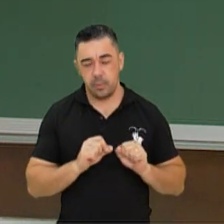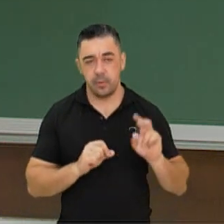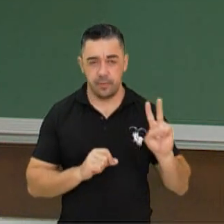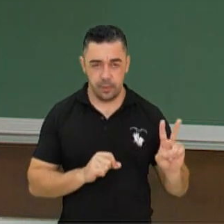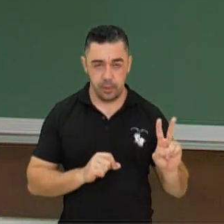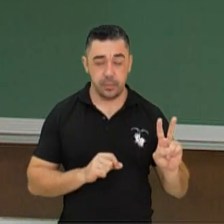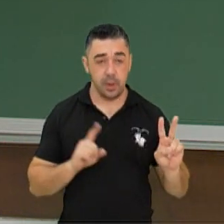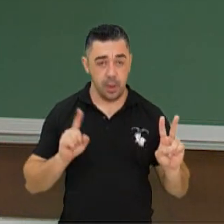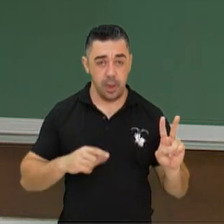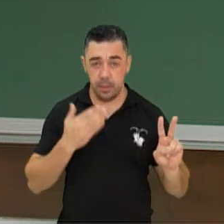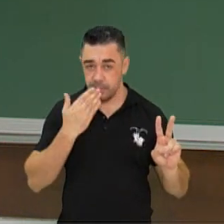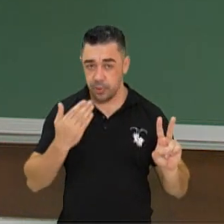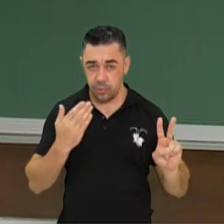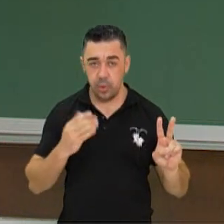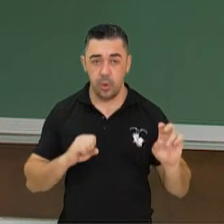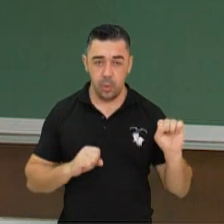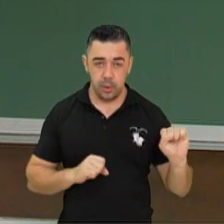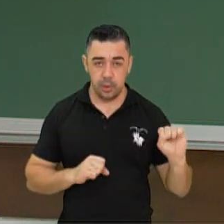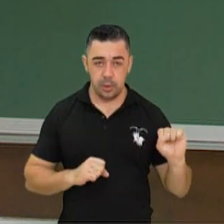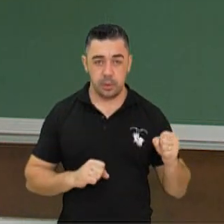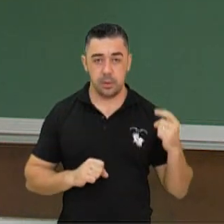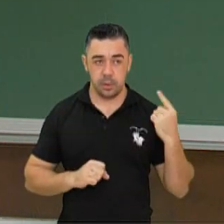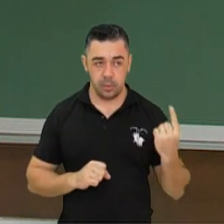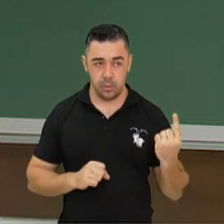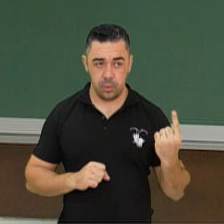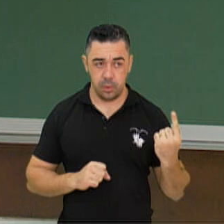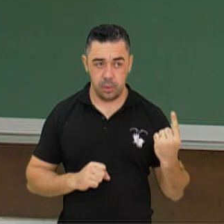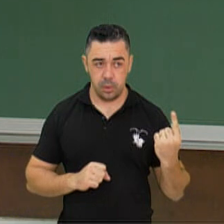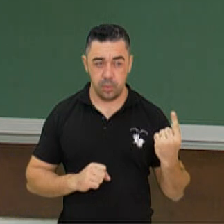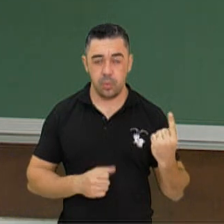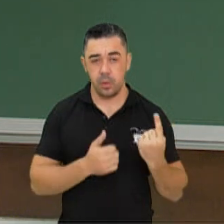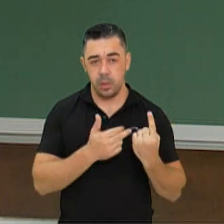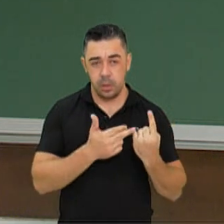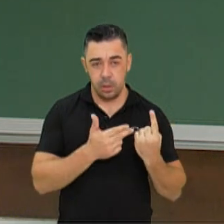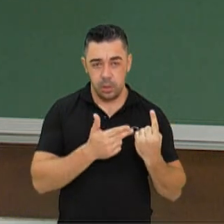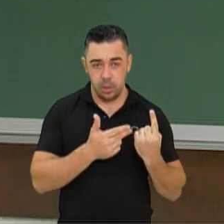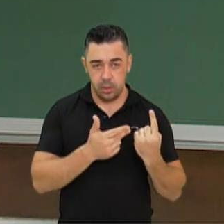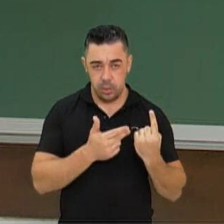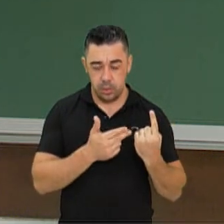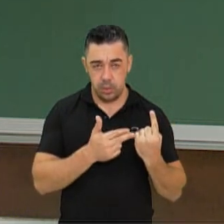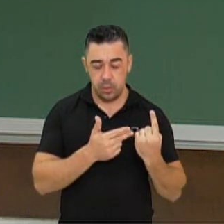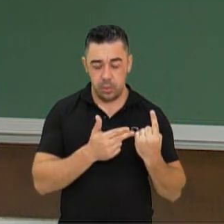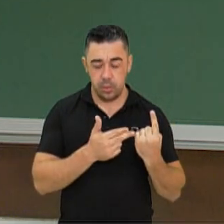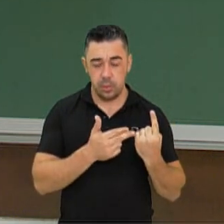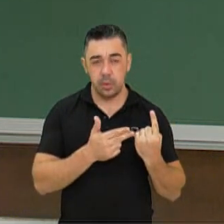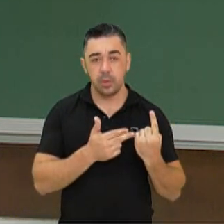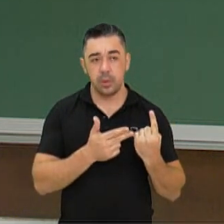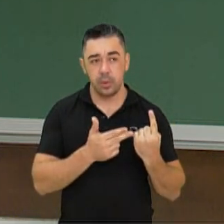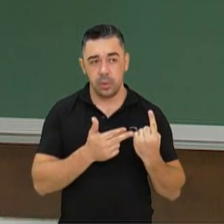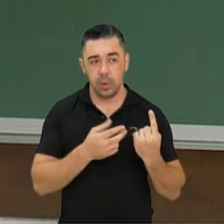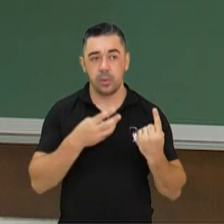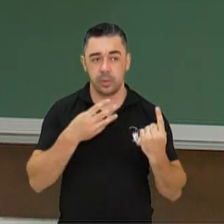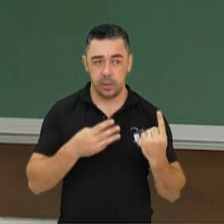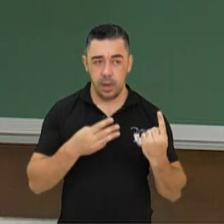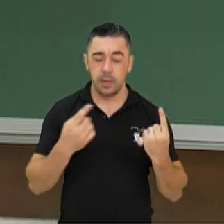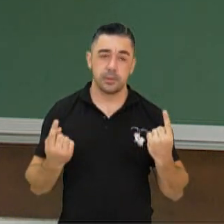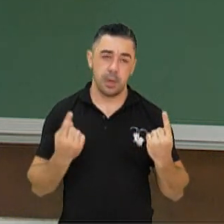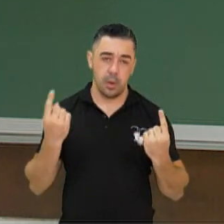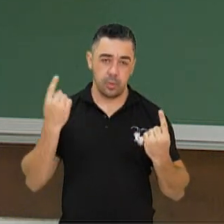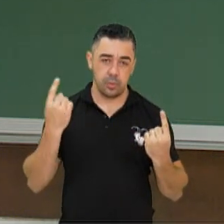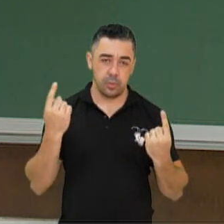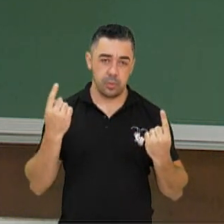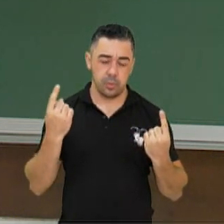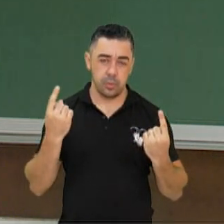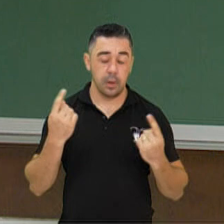que o volume deve ser igual à primeira, então é 81, que a gente tira isso do enunciado. 3, por que